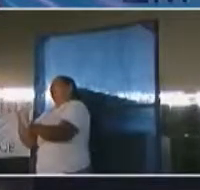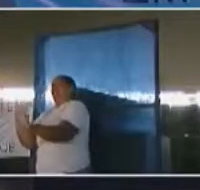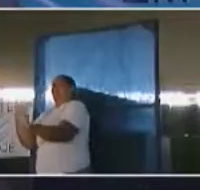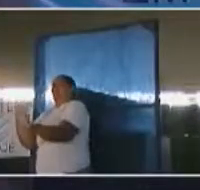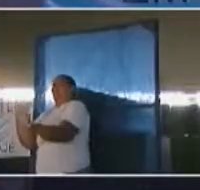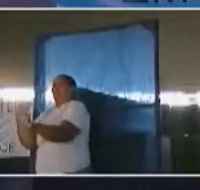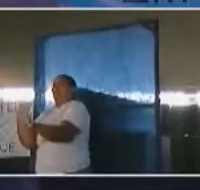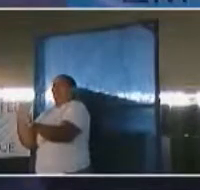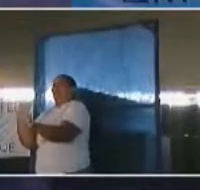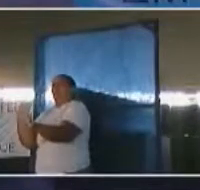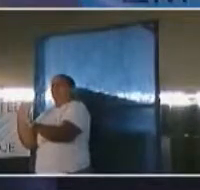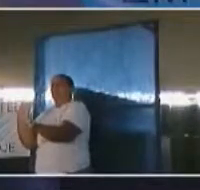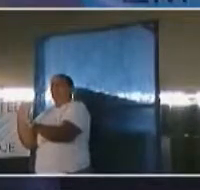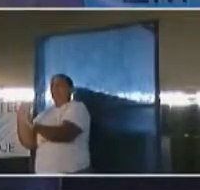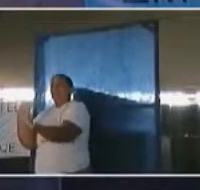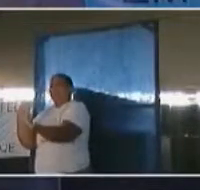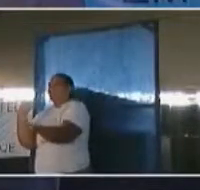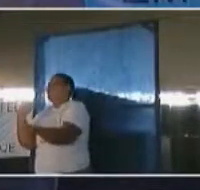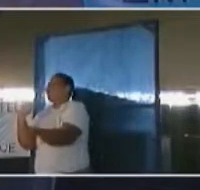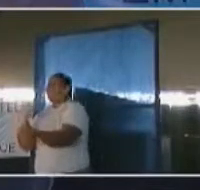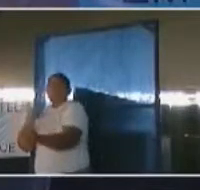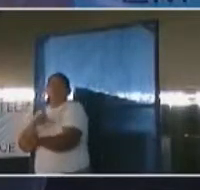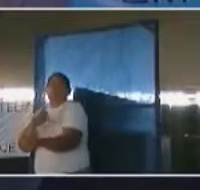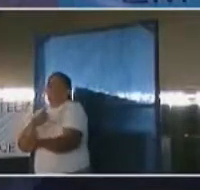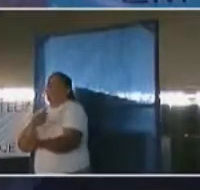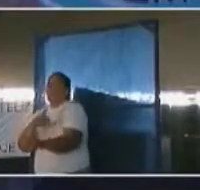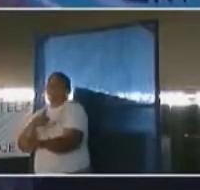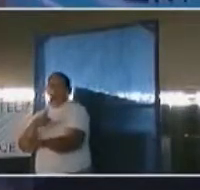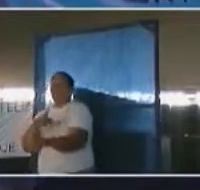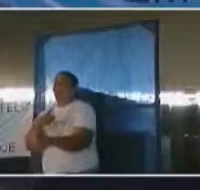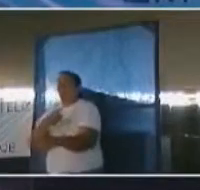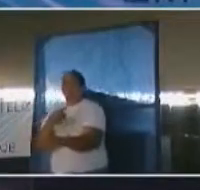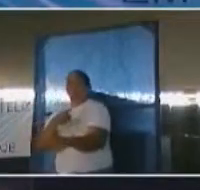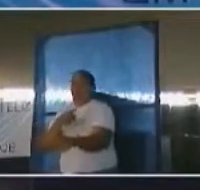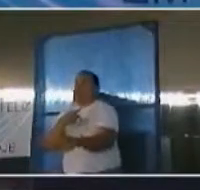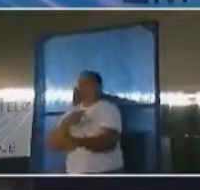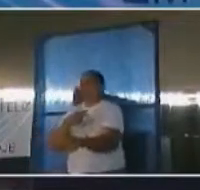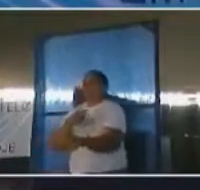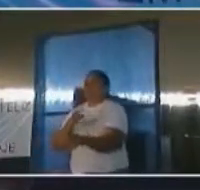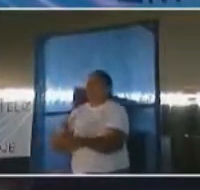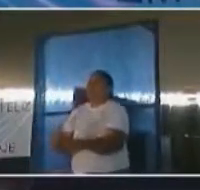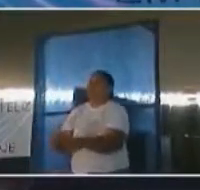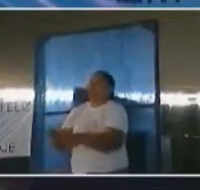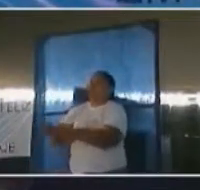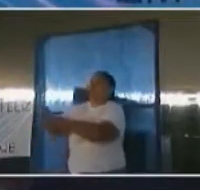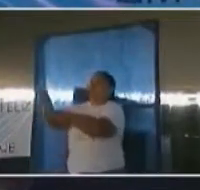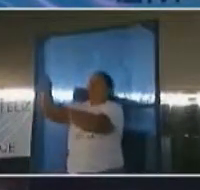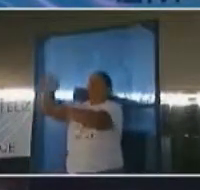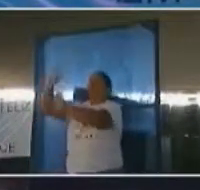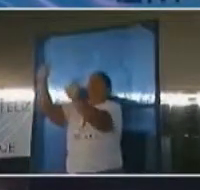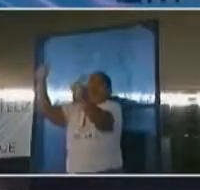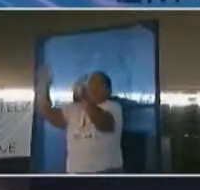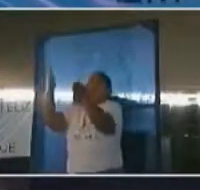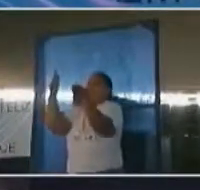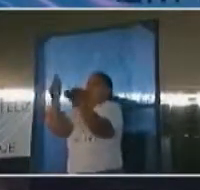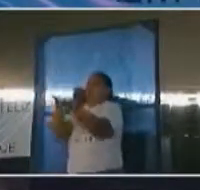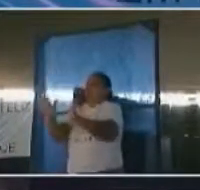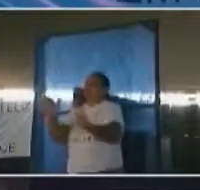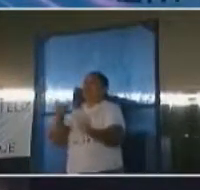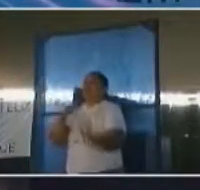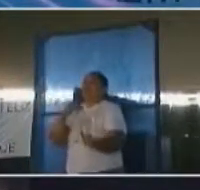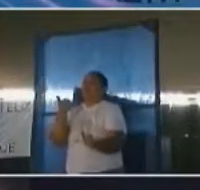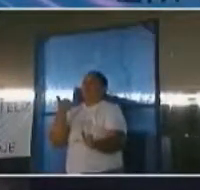Pandorgas que perderam a possibilidade de voar e de sentir a brisa das alturas. Também ali nos